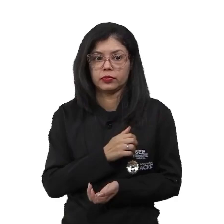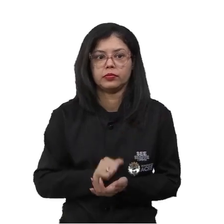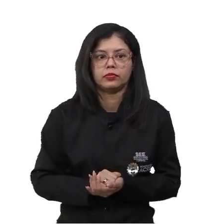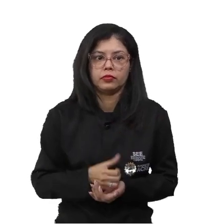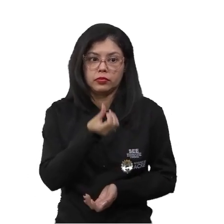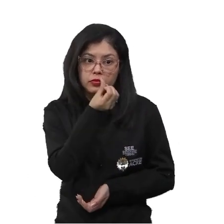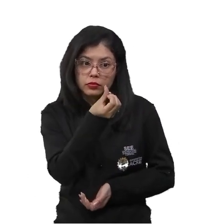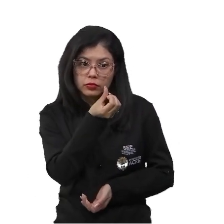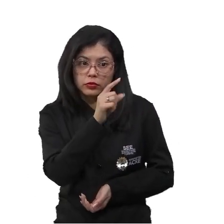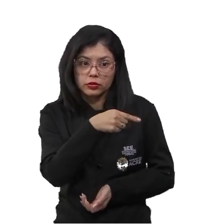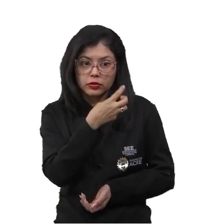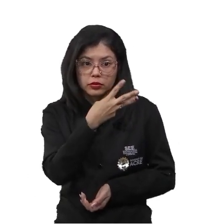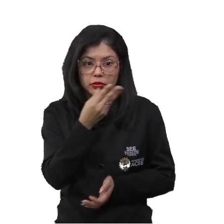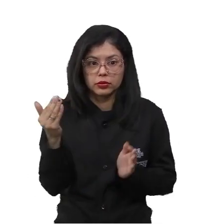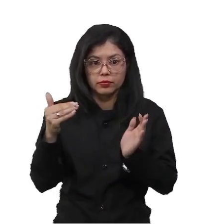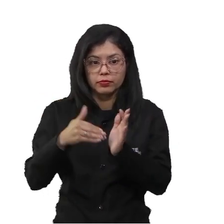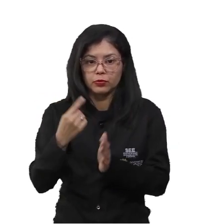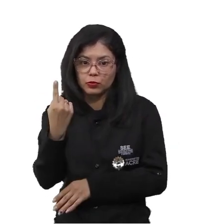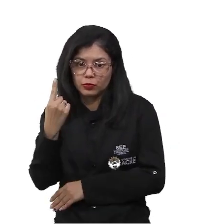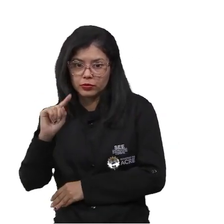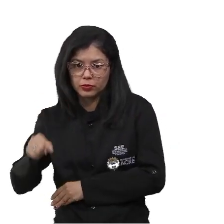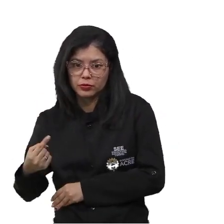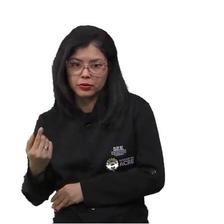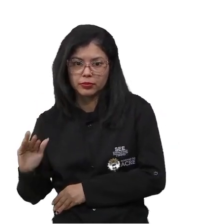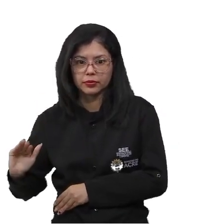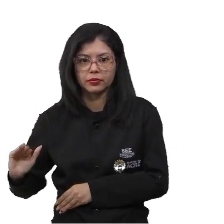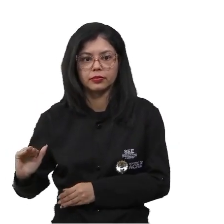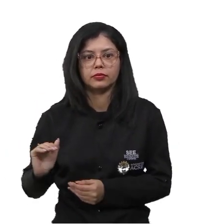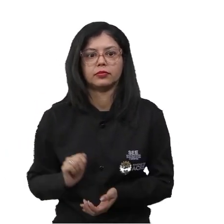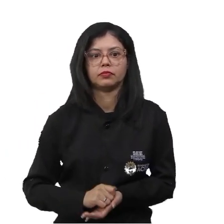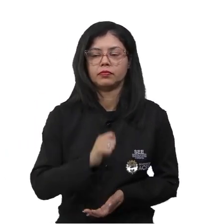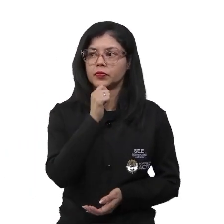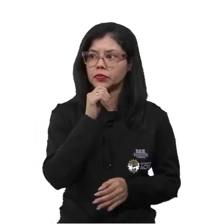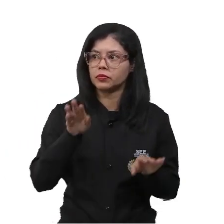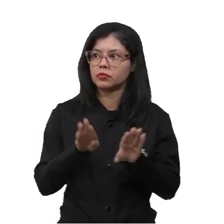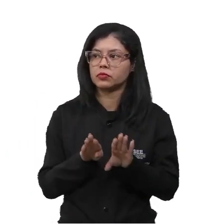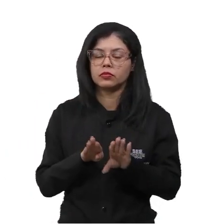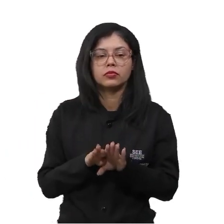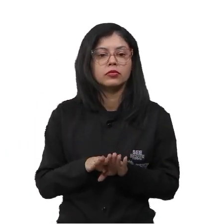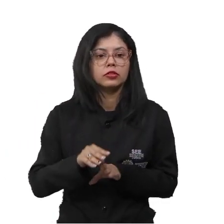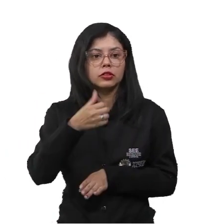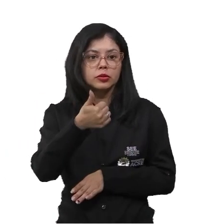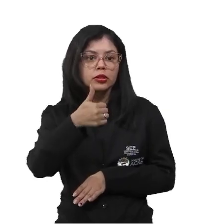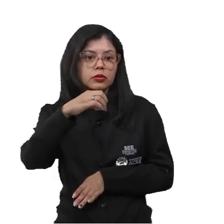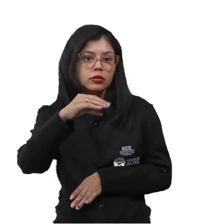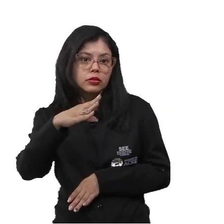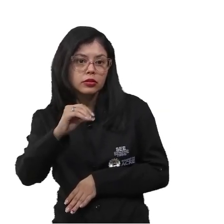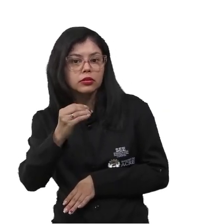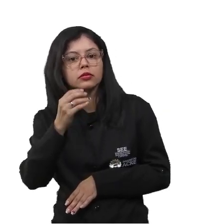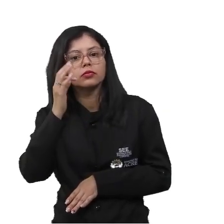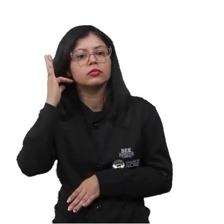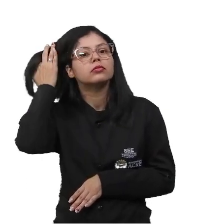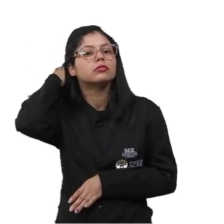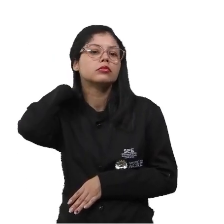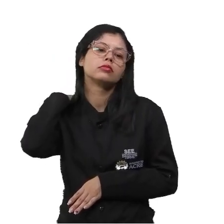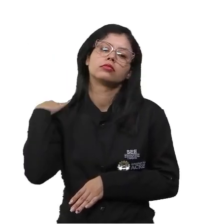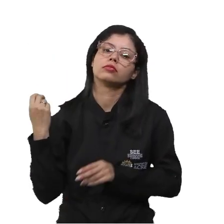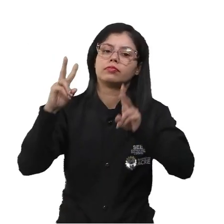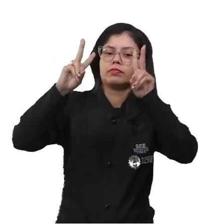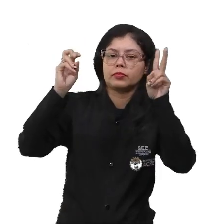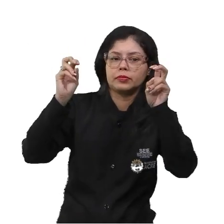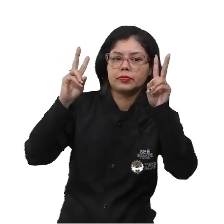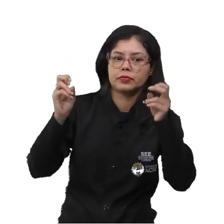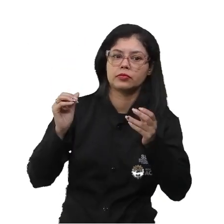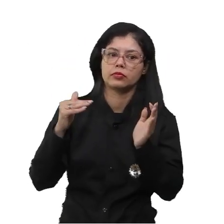de 6,3 para 1,5. Então, de 1960 e uma